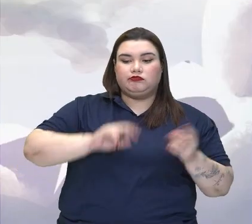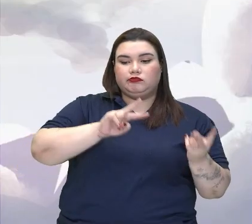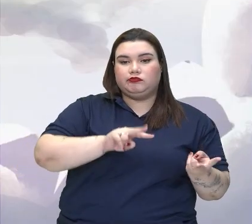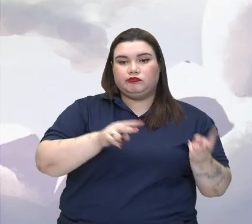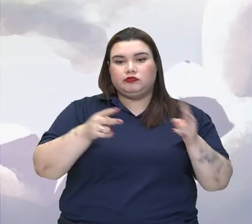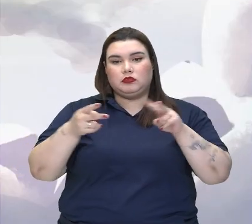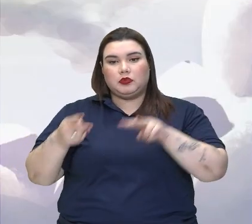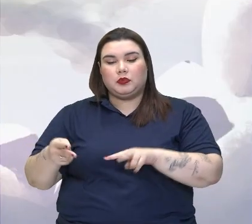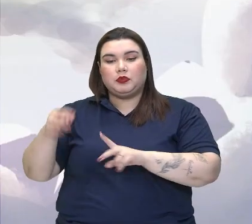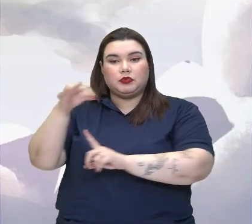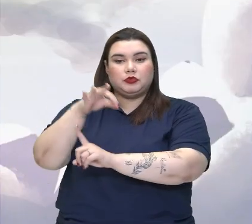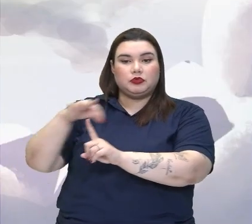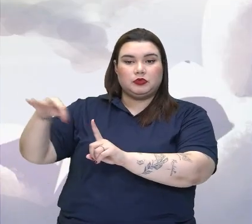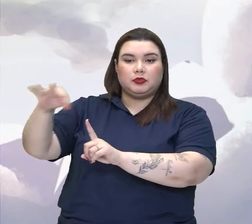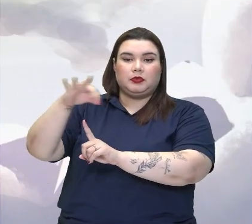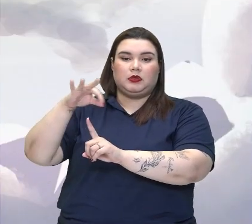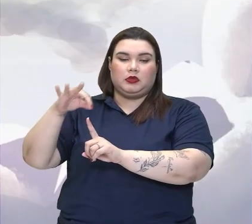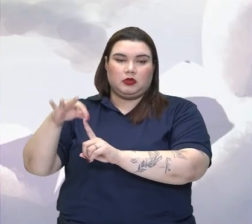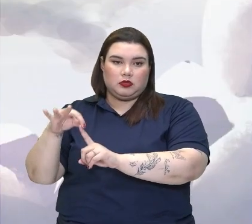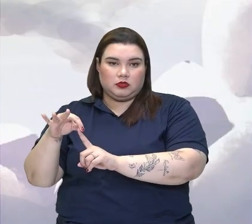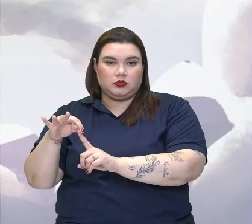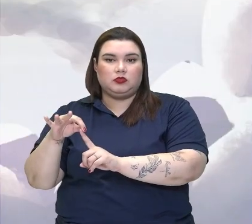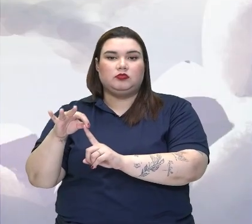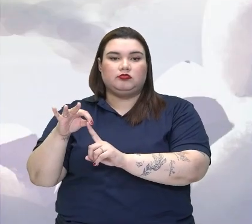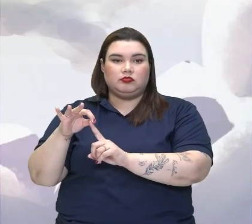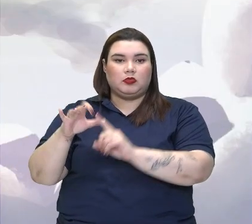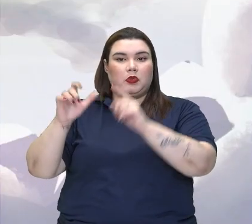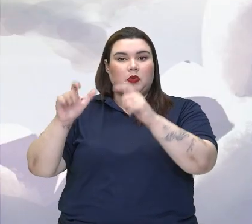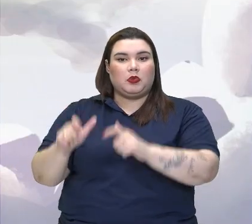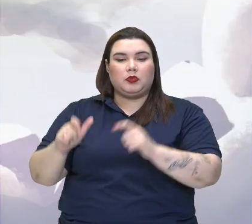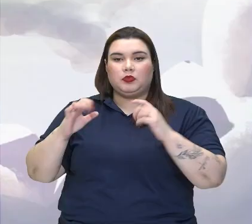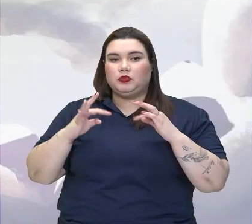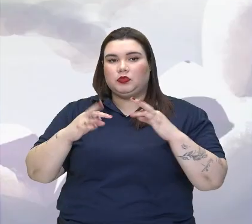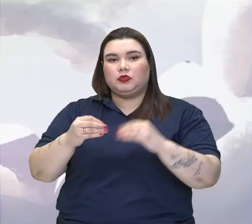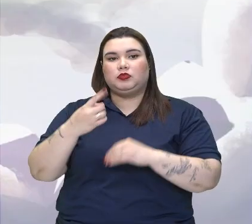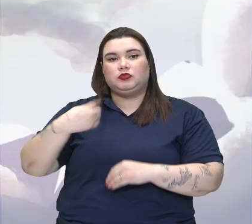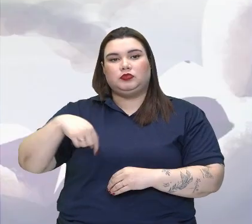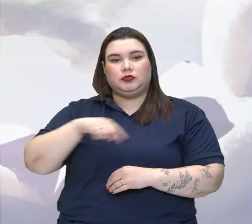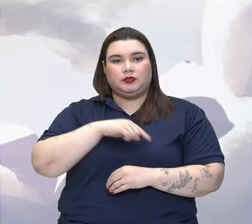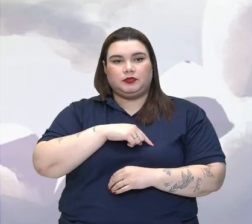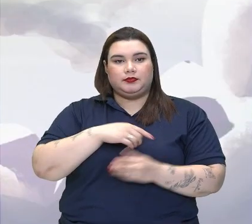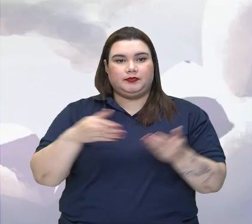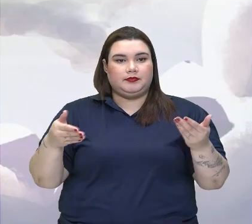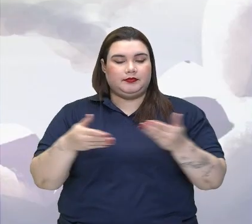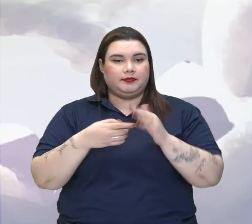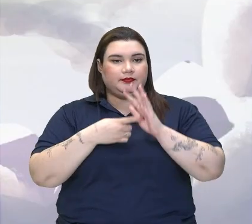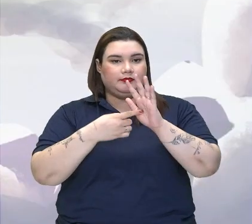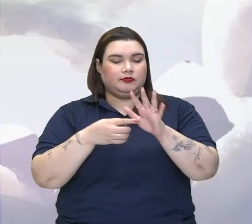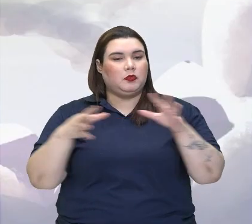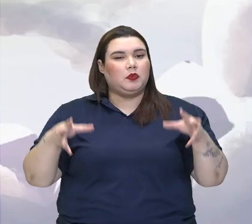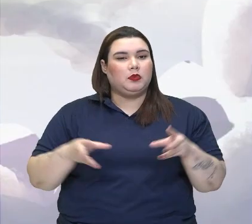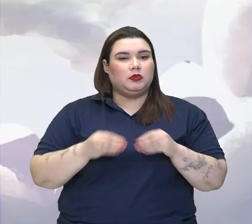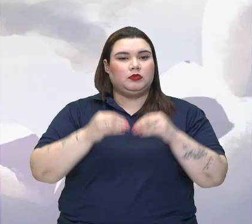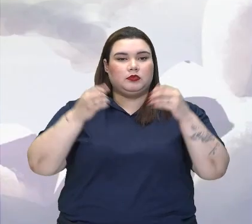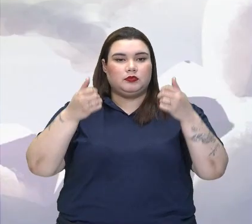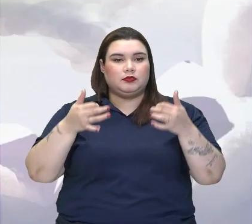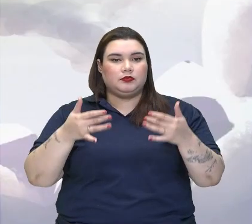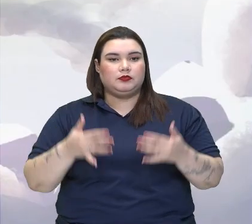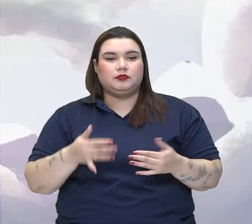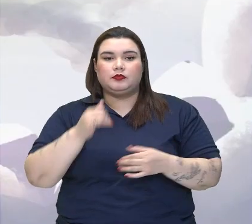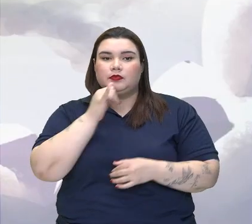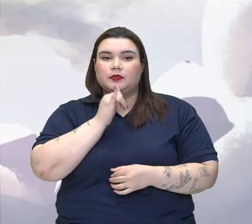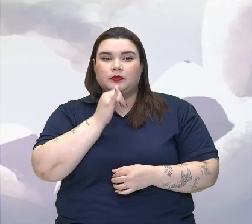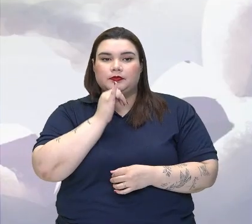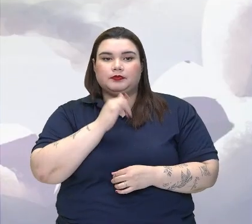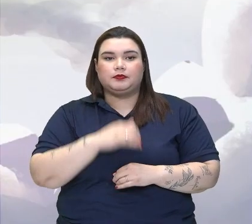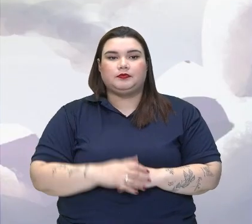mundo espiritual, o destino final de todos nós. Vamos ver ainda brevemente, né, que, por